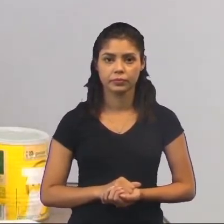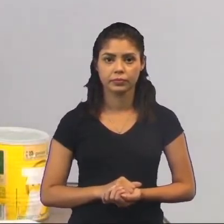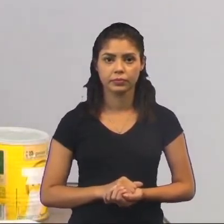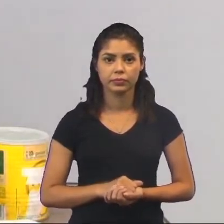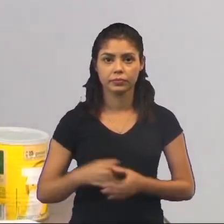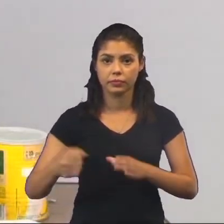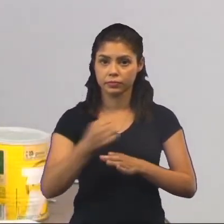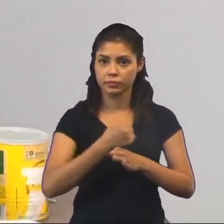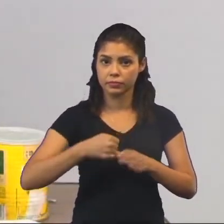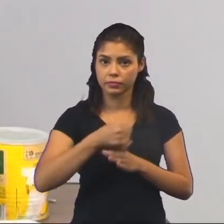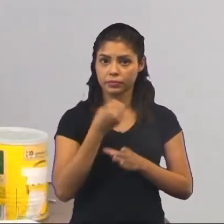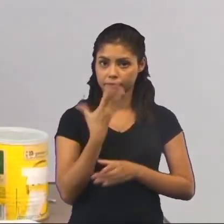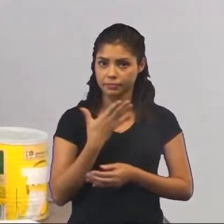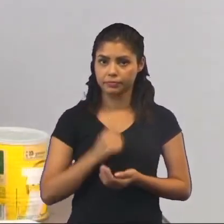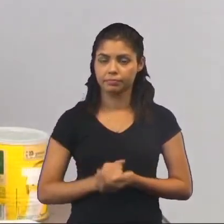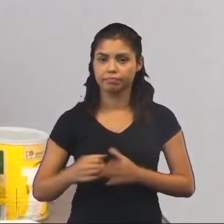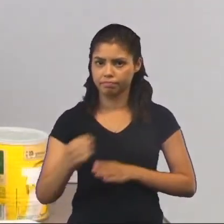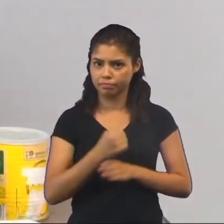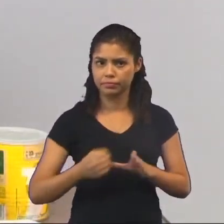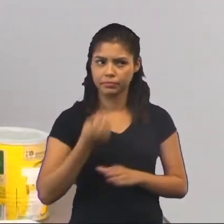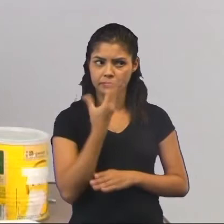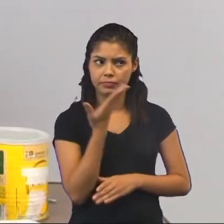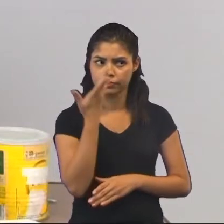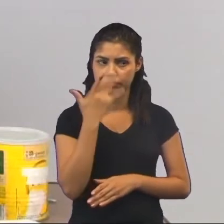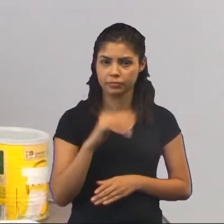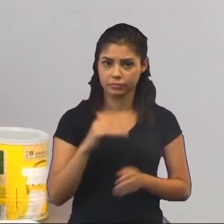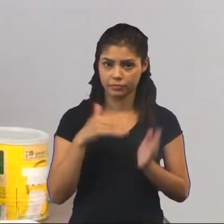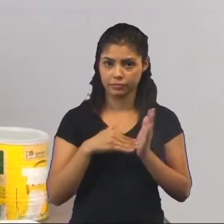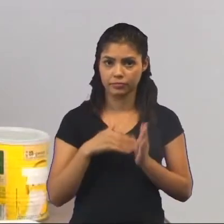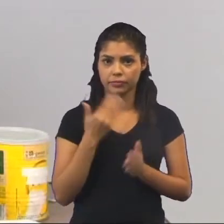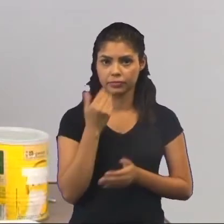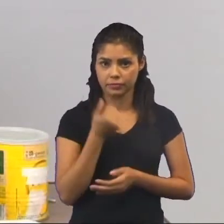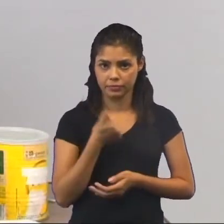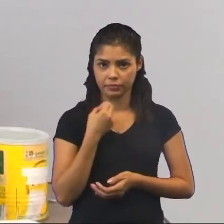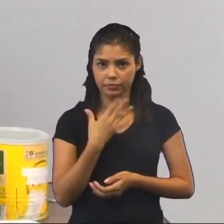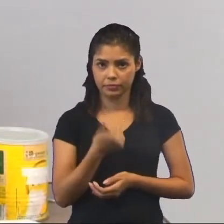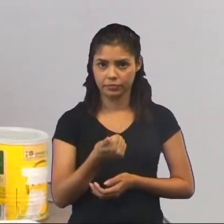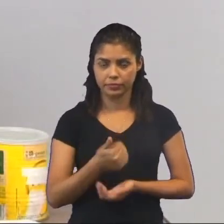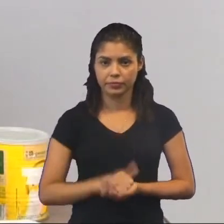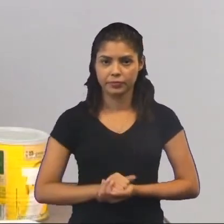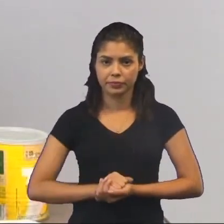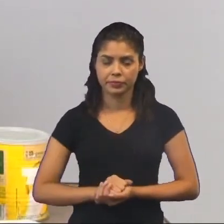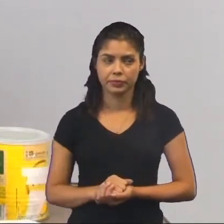E vamos misturar bem, tem que mexer bem, tá, crianças?